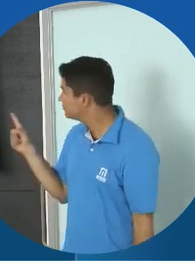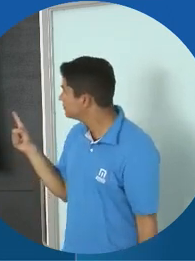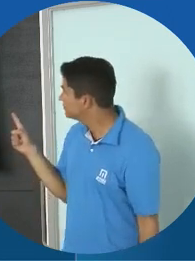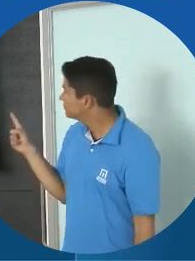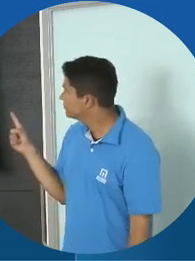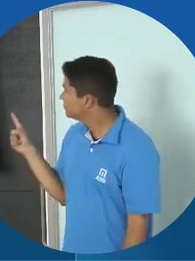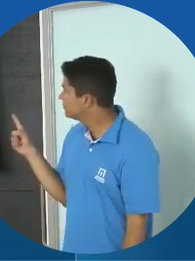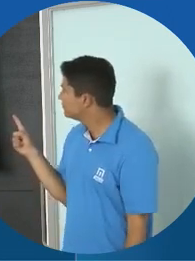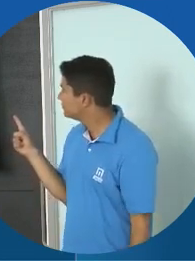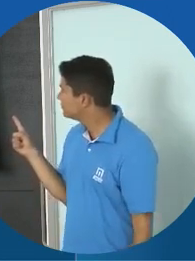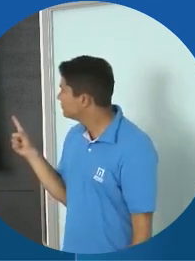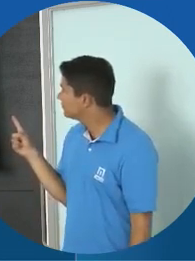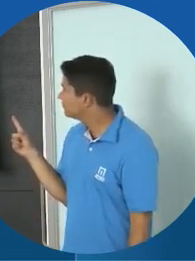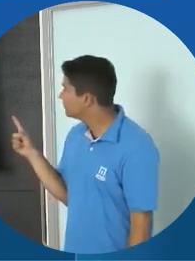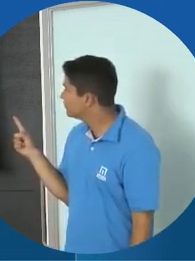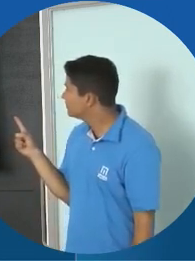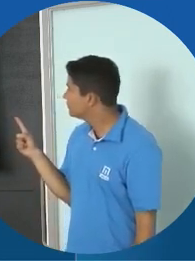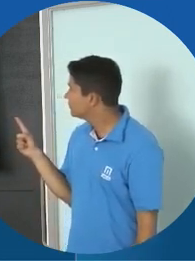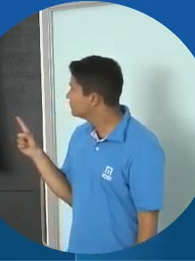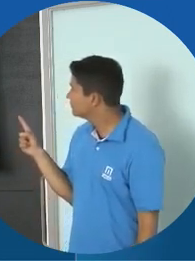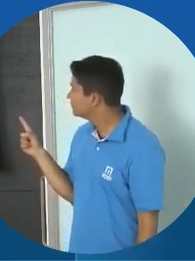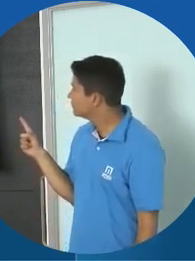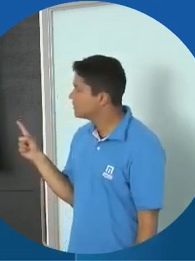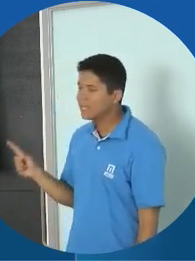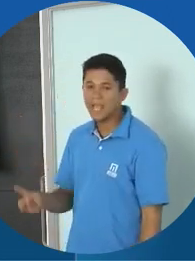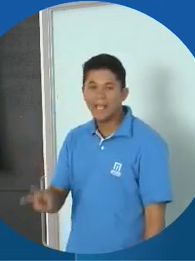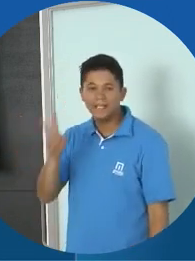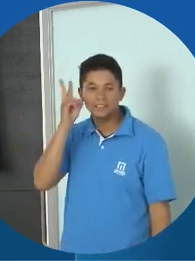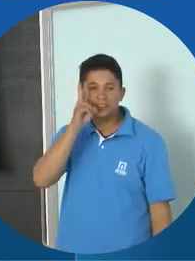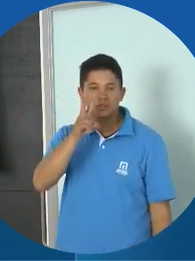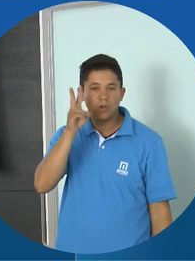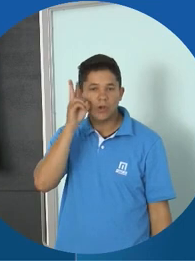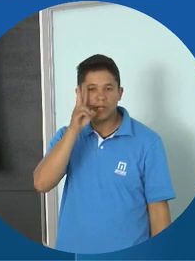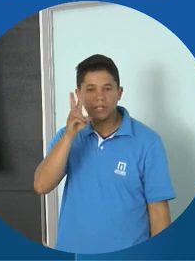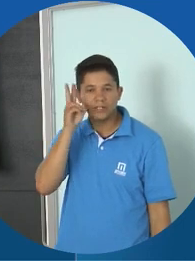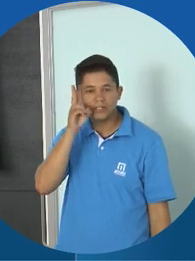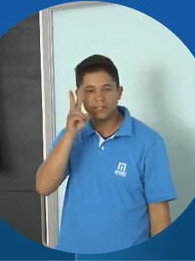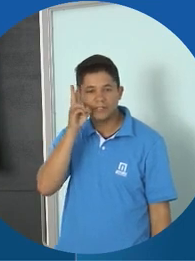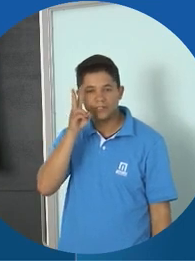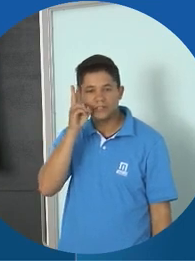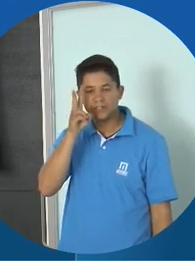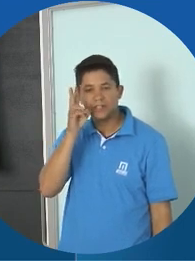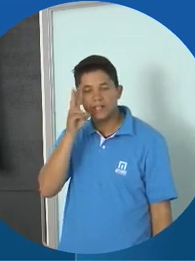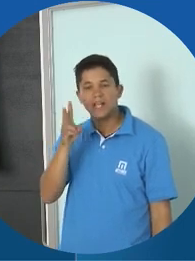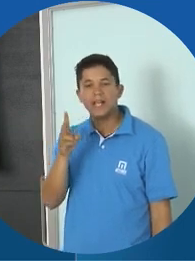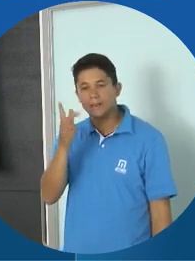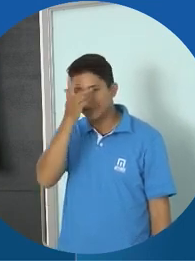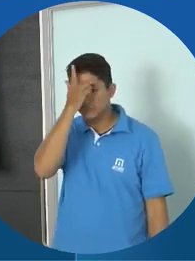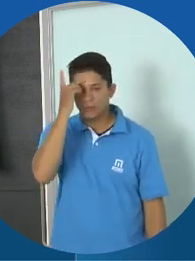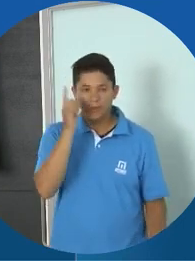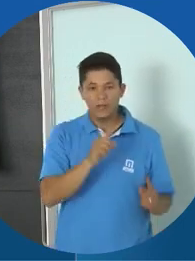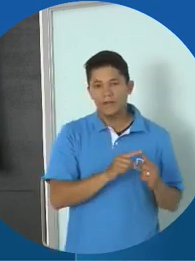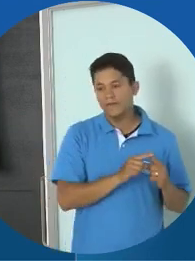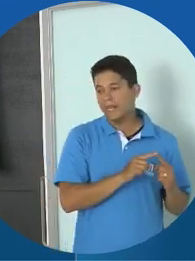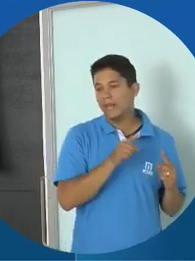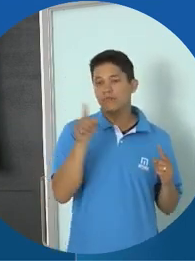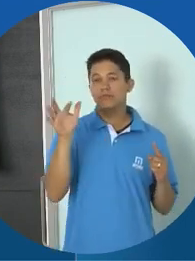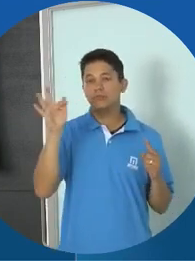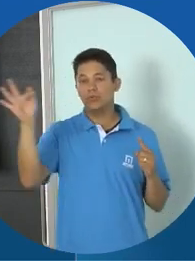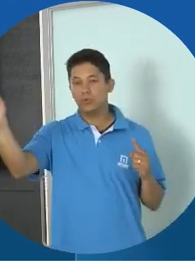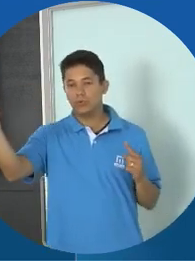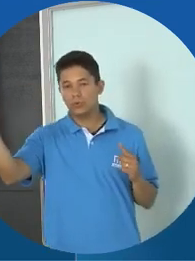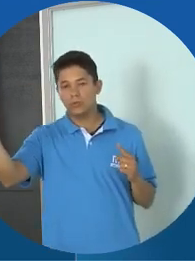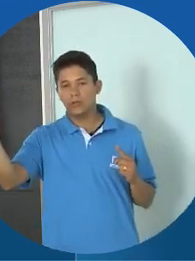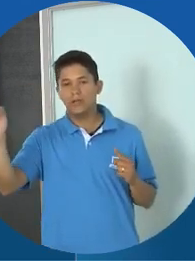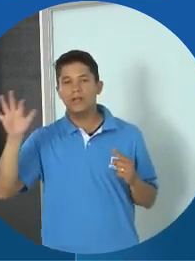Então, o que esse filme conta a história? É de um personagem que vai no futuro e ele pega